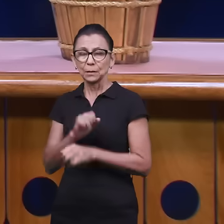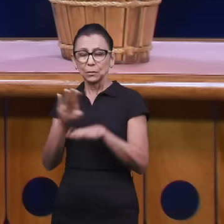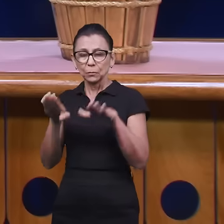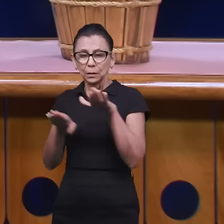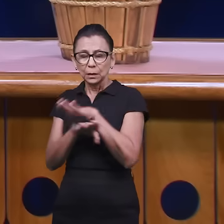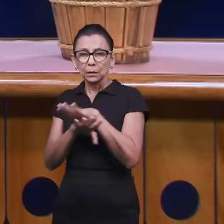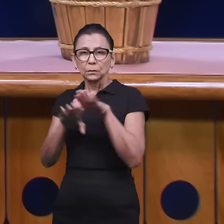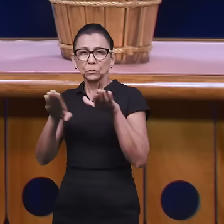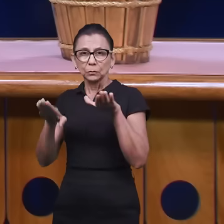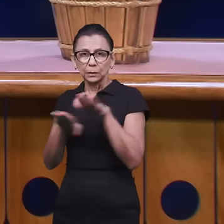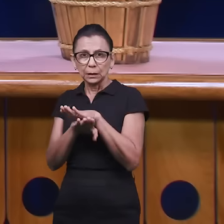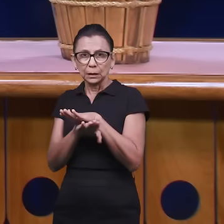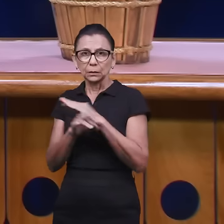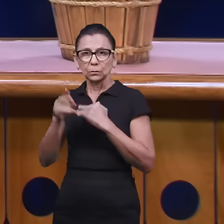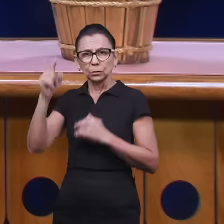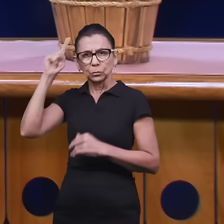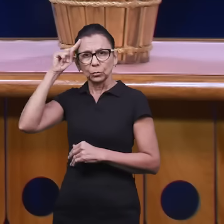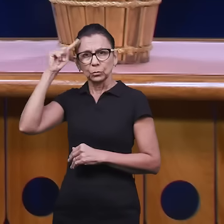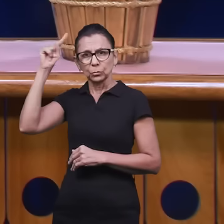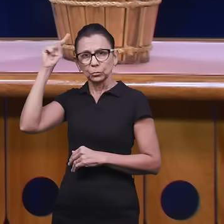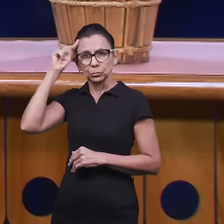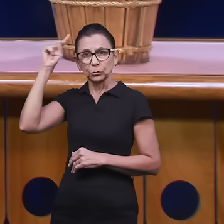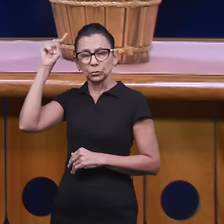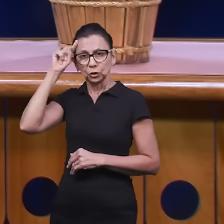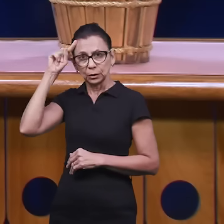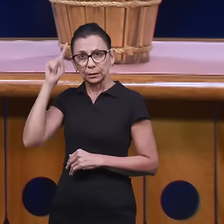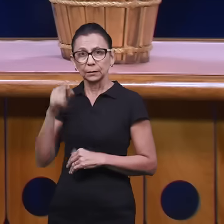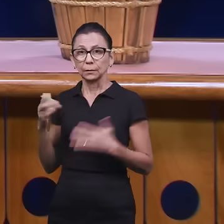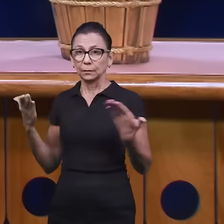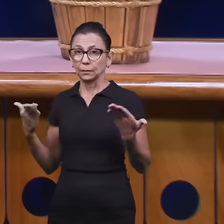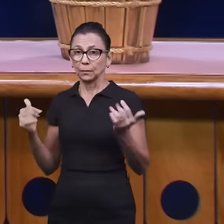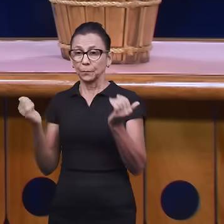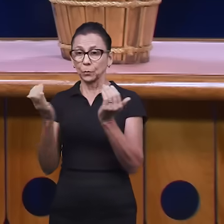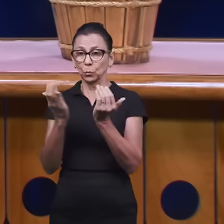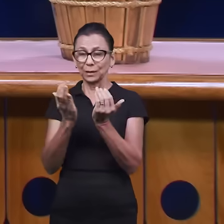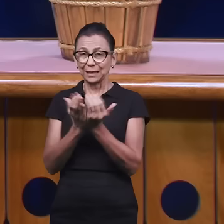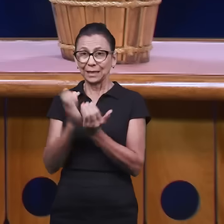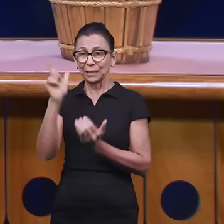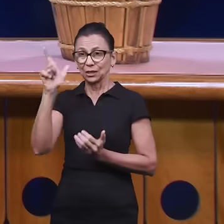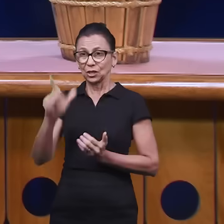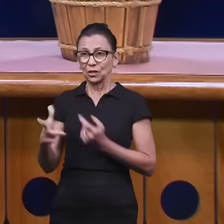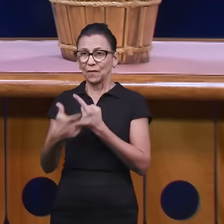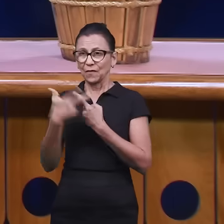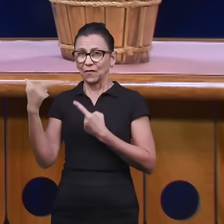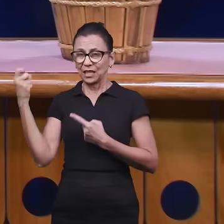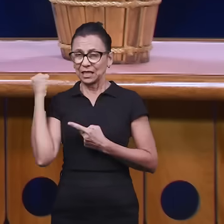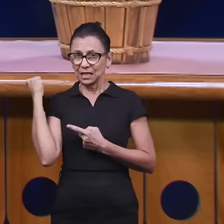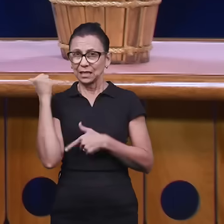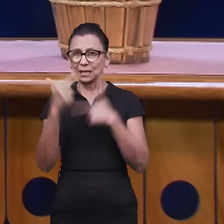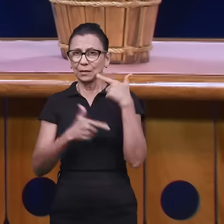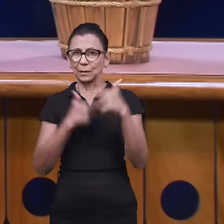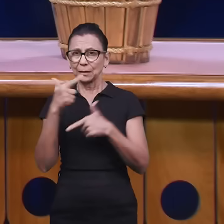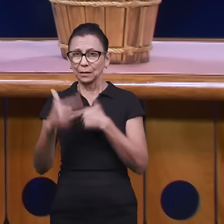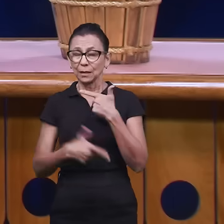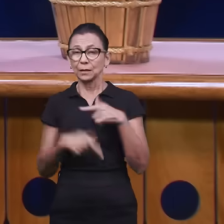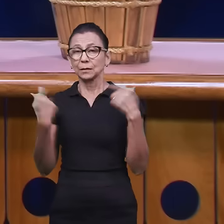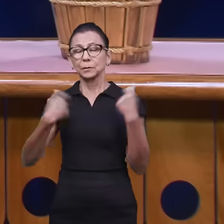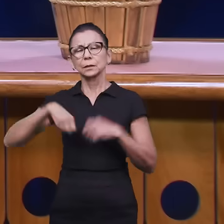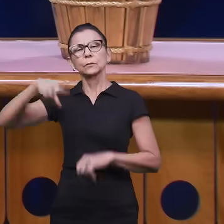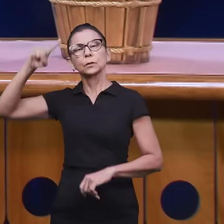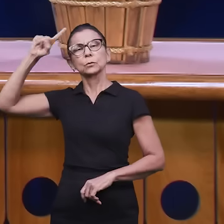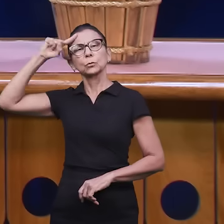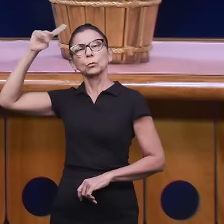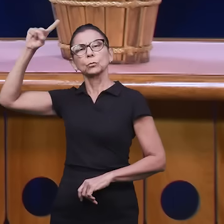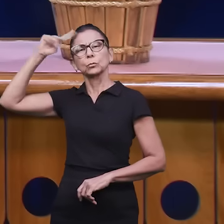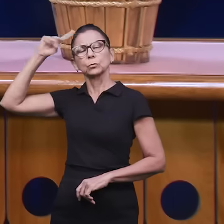águas vivas. Então, o crente dessa hora, para vencer a batalha, para ter tudo isso, ele precisa, aquele que está se alimentando,